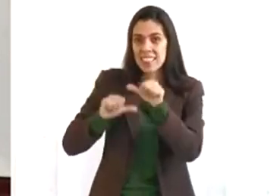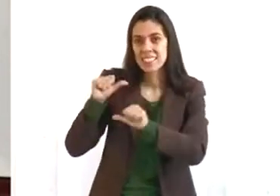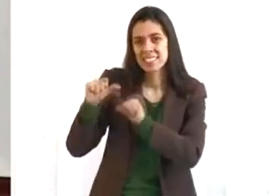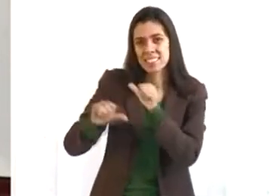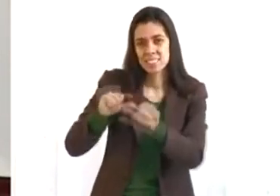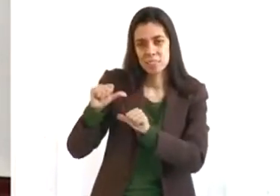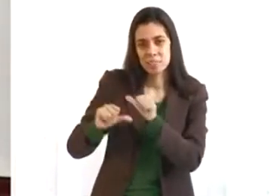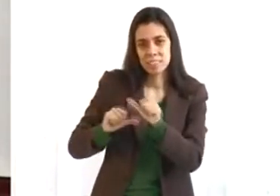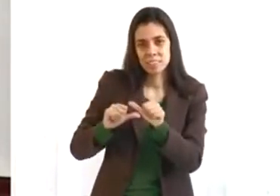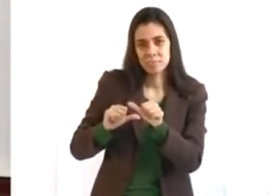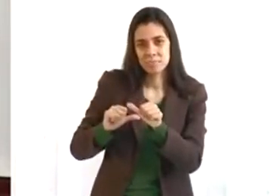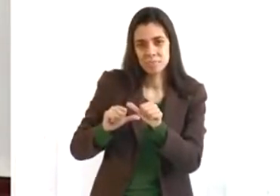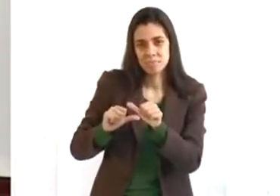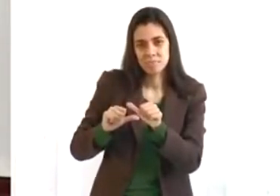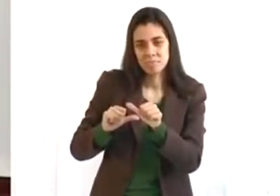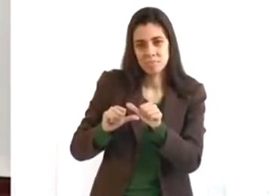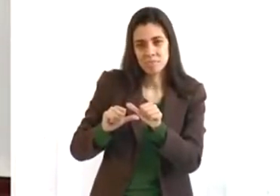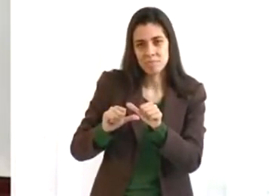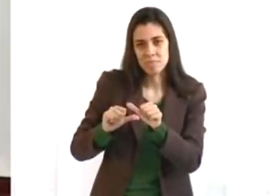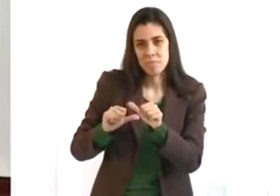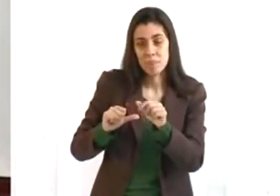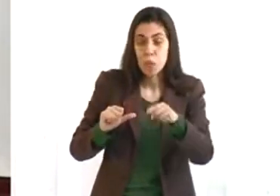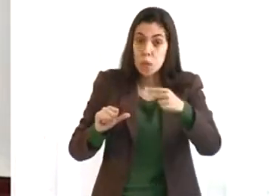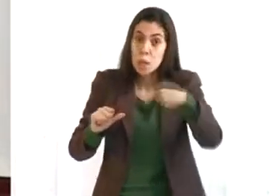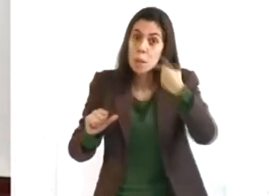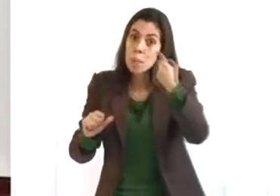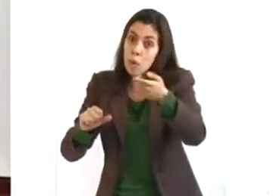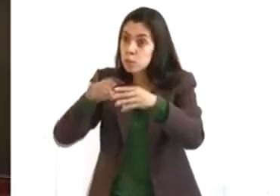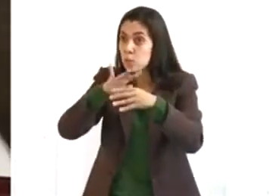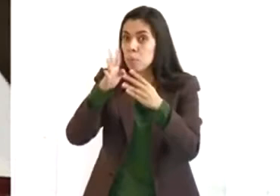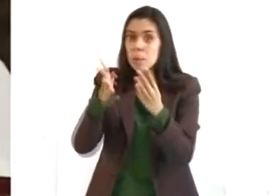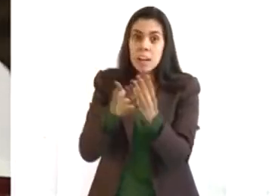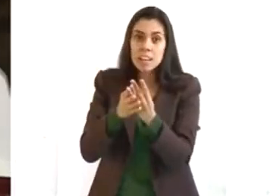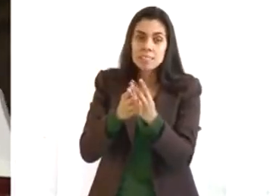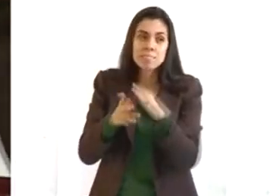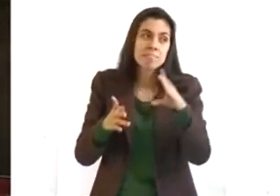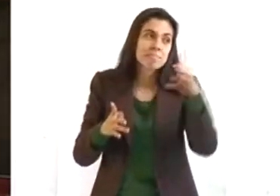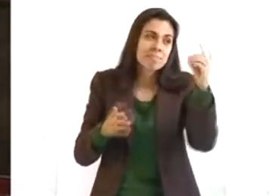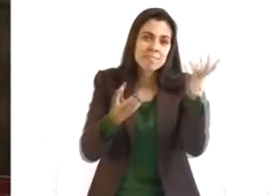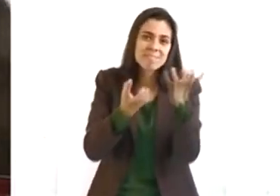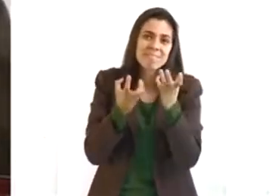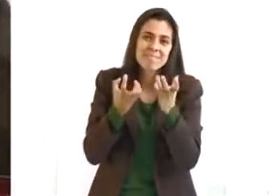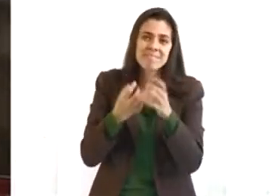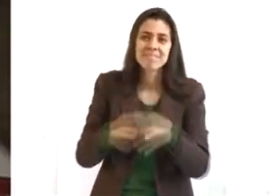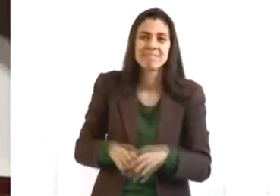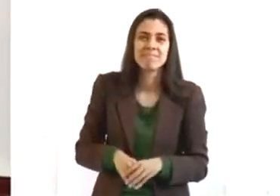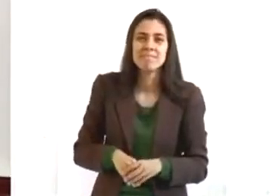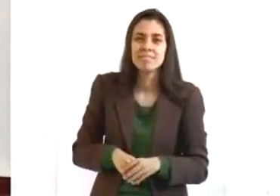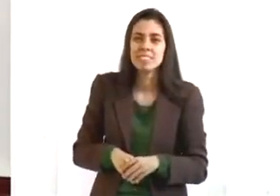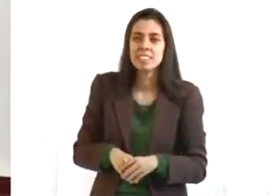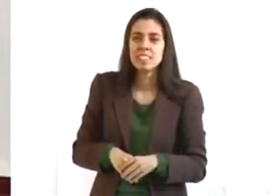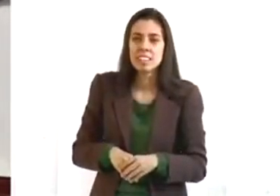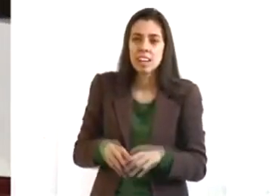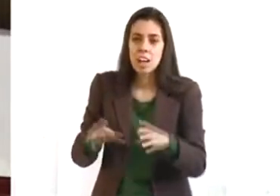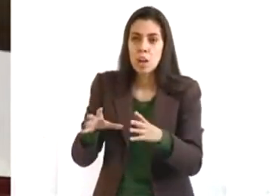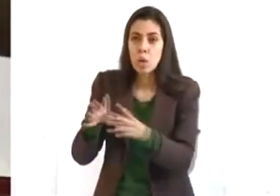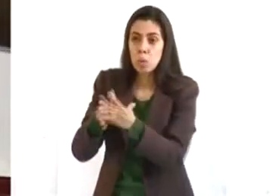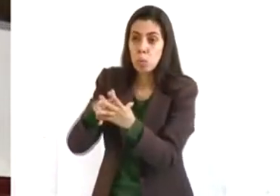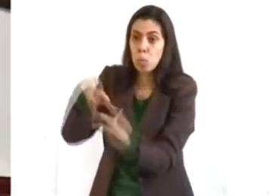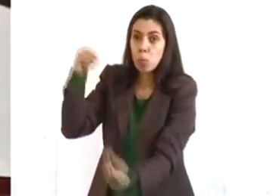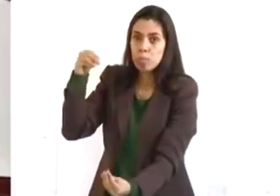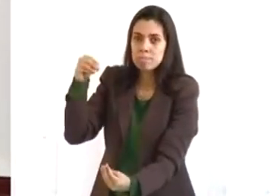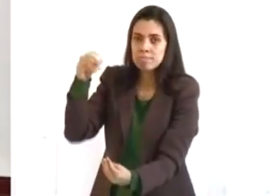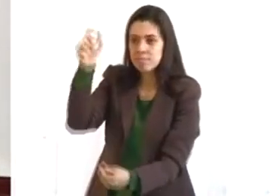do sacramento e agora o Senhor vai manifestar um sinal e maravilha ali. Diz o texto que Filipe